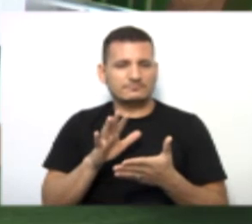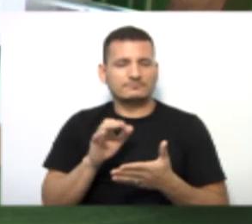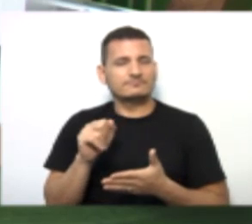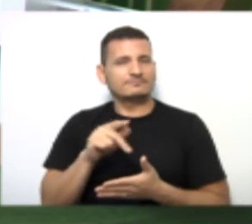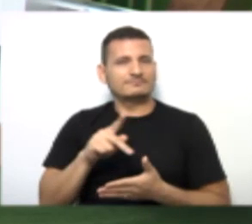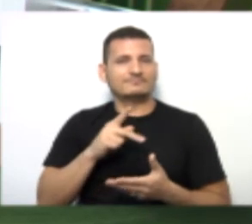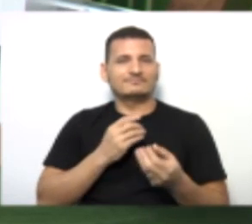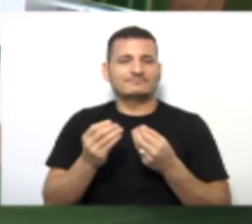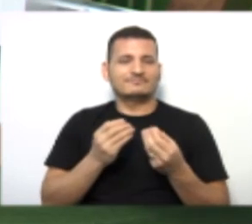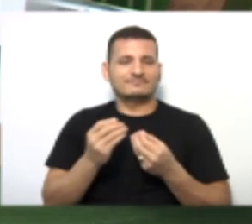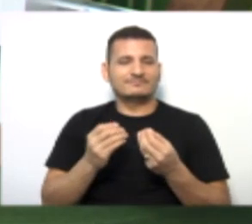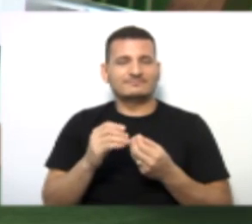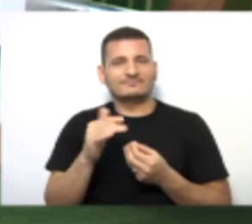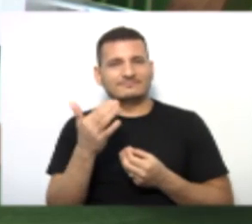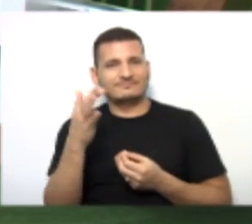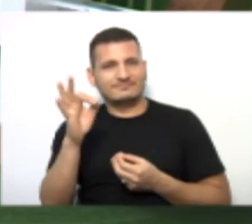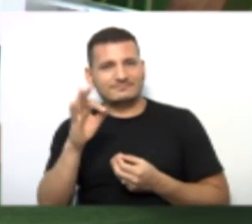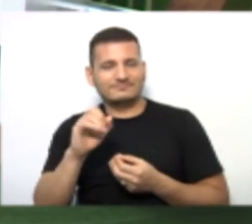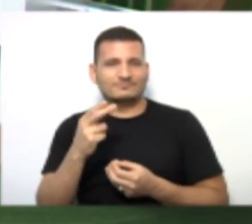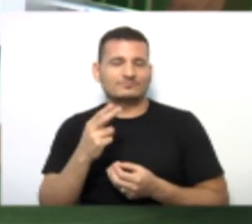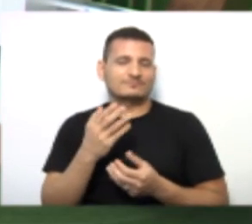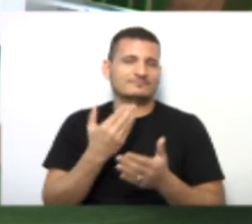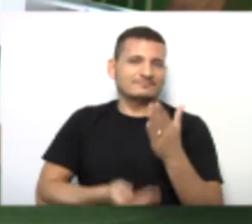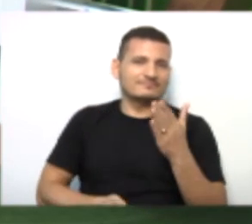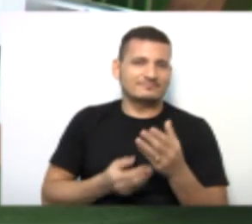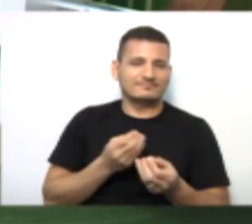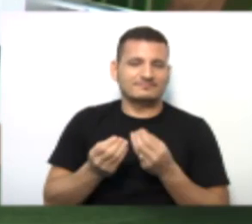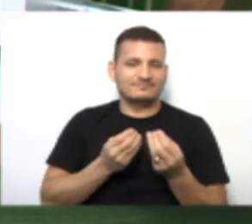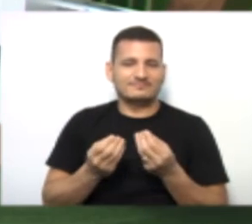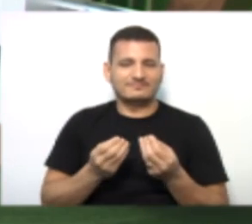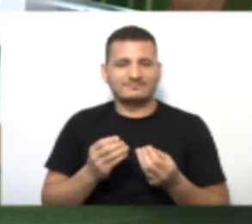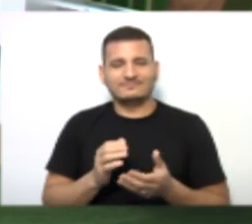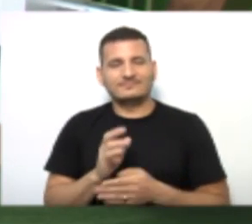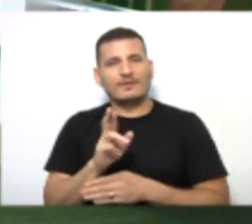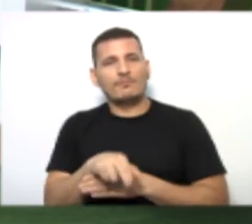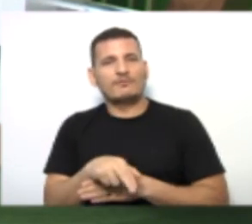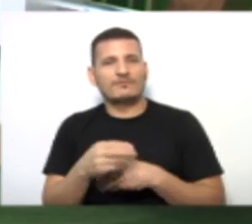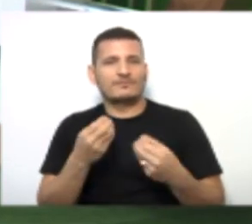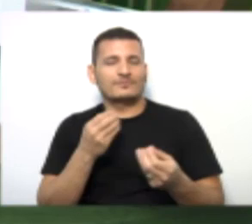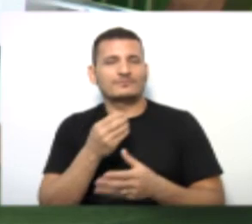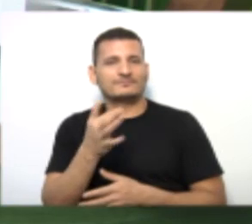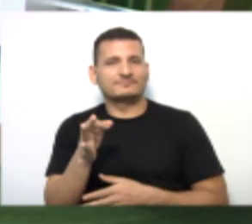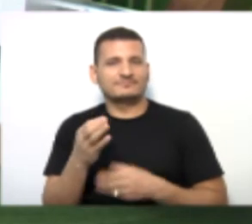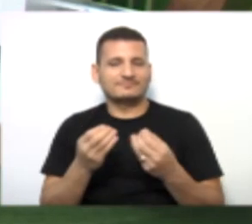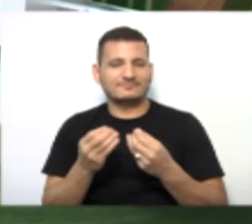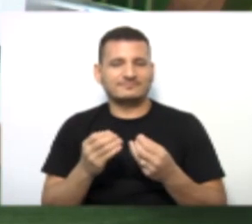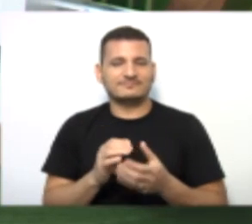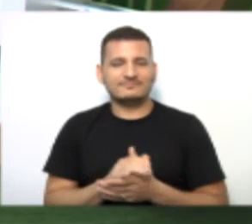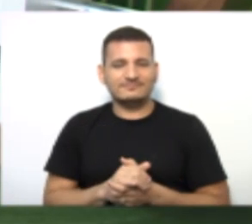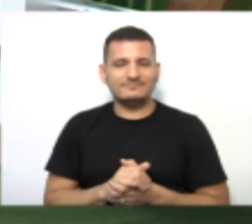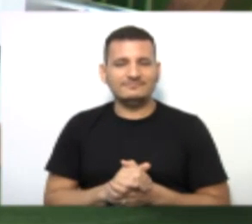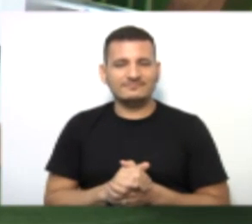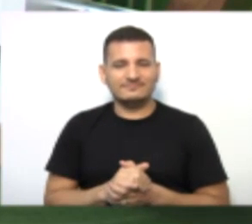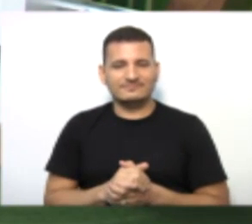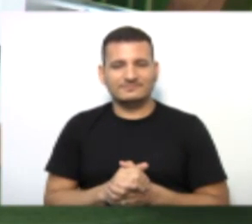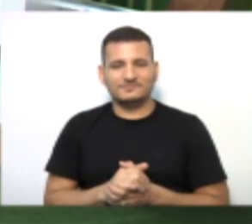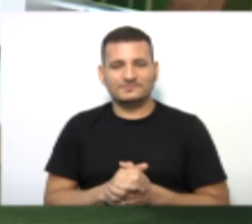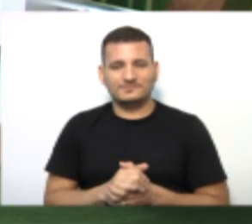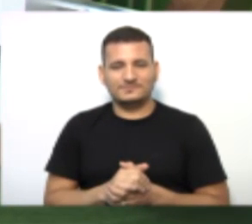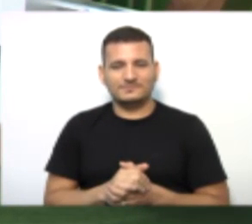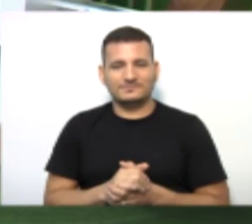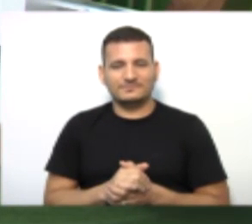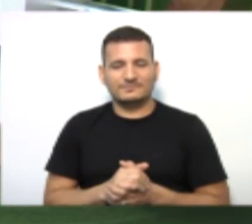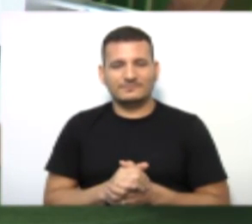ficar como assim? Ia dar um 10 ou ia... Não, tá reprovado. Como é que fica essa situação, né? Eles vão querer isso demais, eu acho. É complicado. É complicado, né,